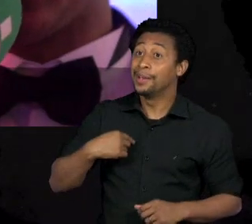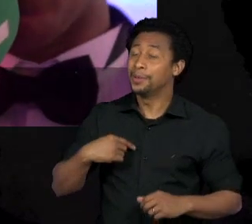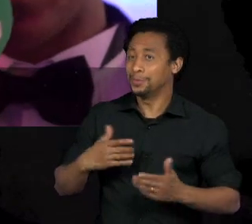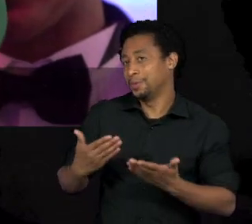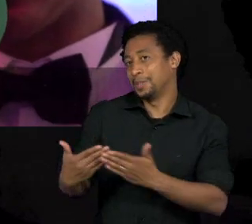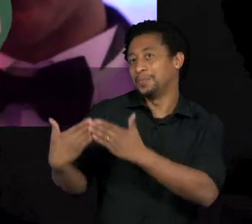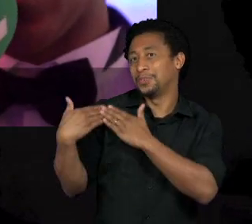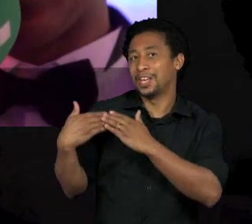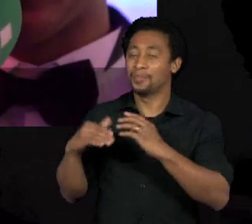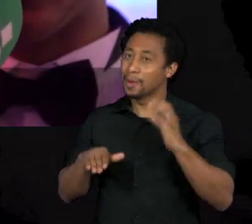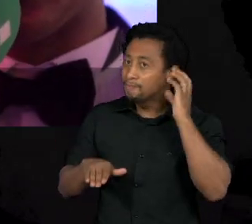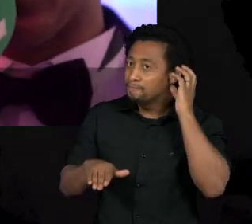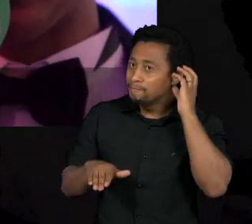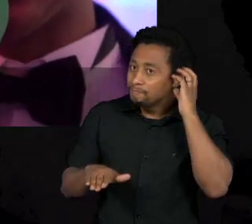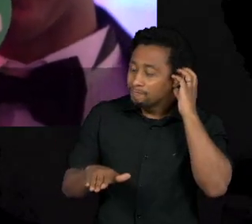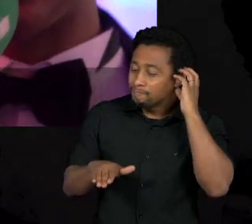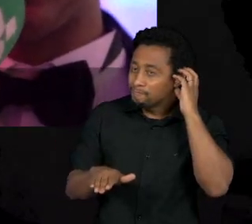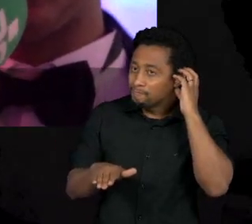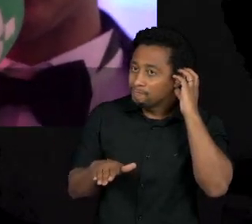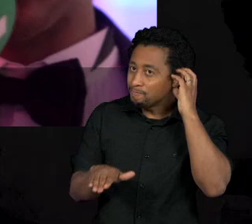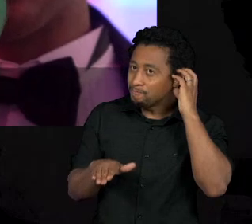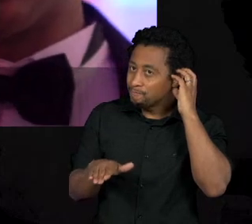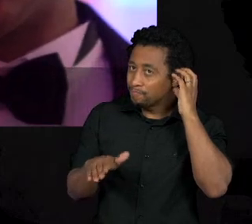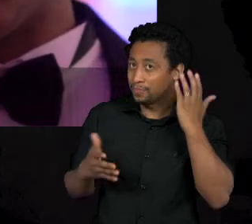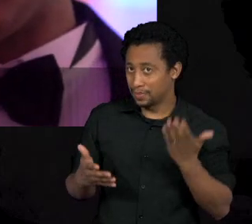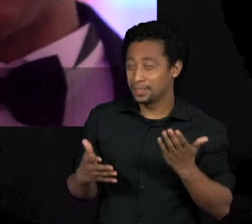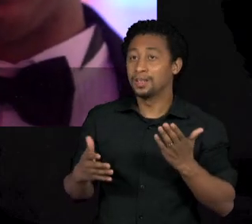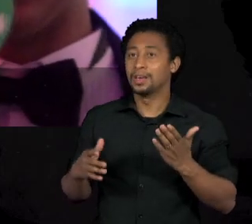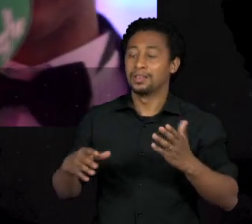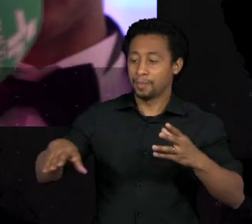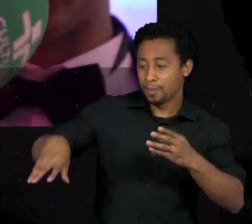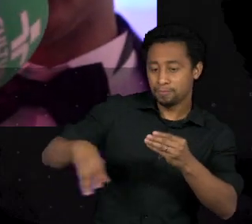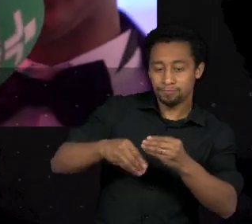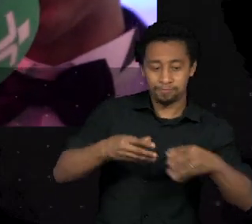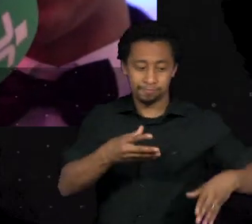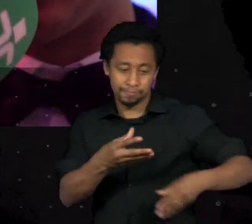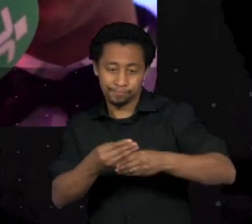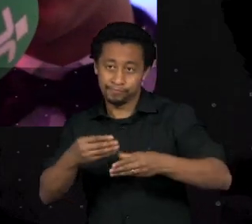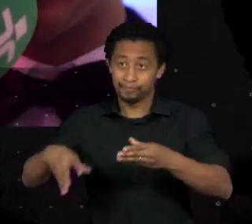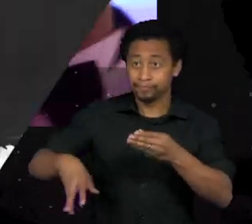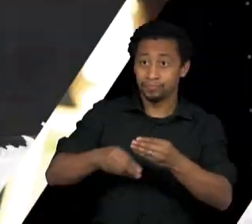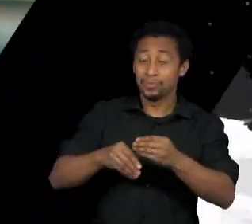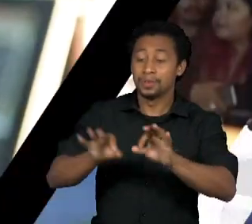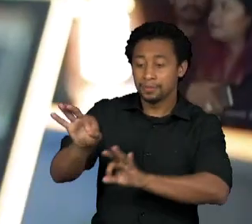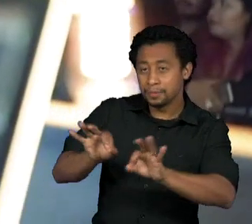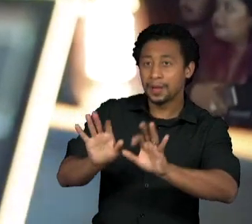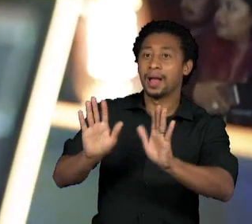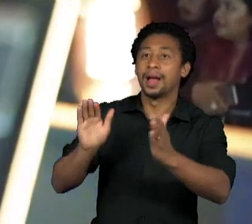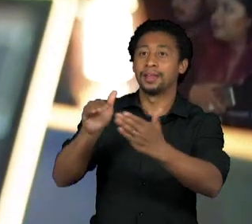parte dos scratches, das colagens da orquestra, as introduções e finalizações das músicas, as transições.